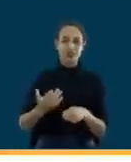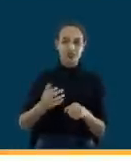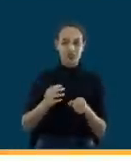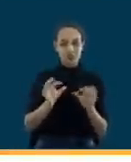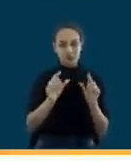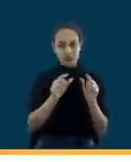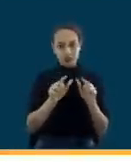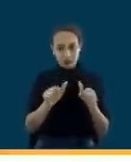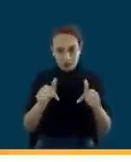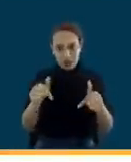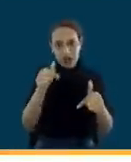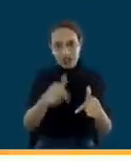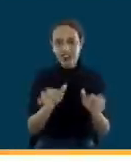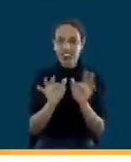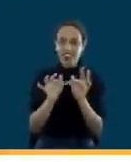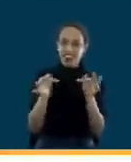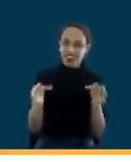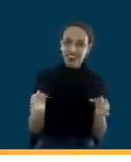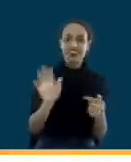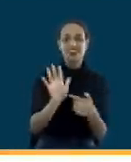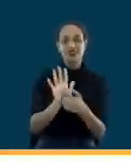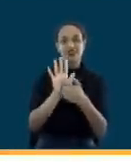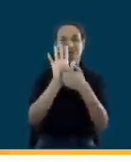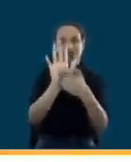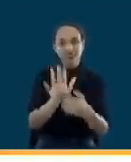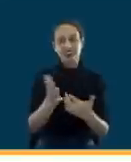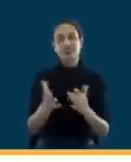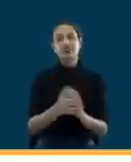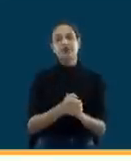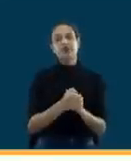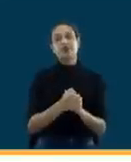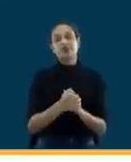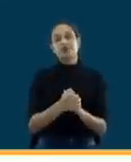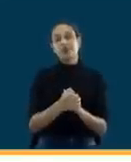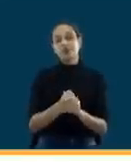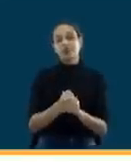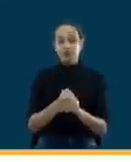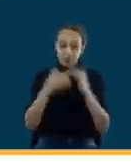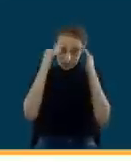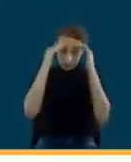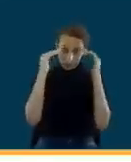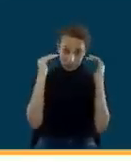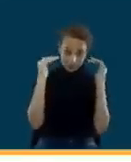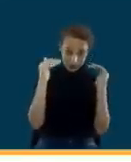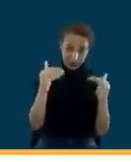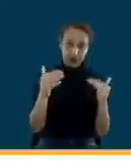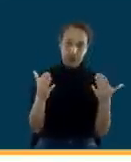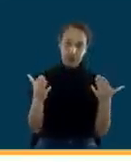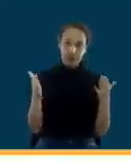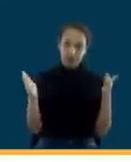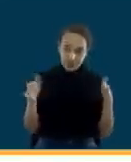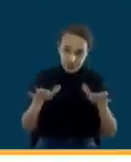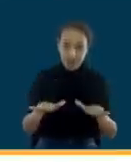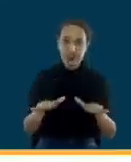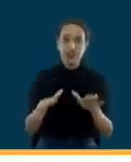de anunciar, de louvar as pessoas, de respeitar, reverenciar cada pessoa,